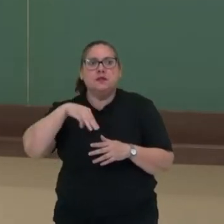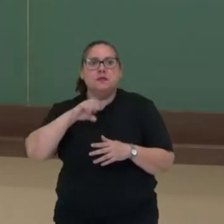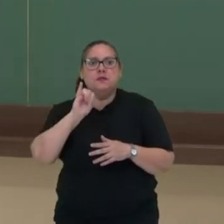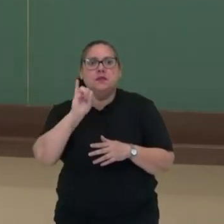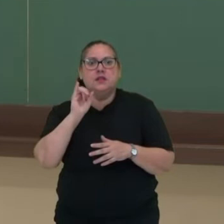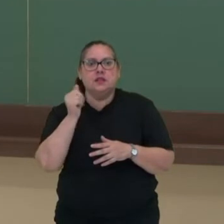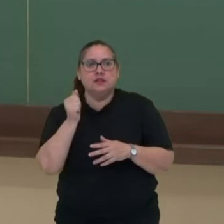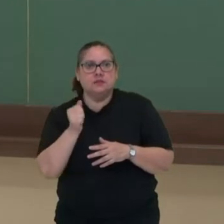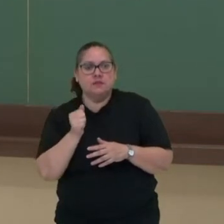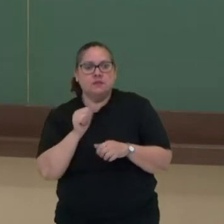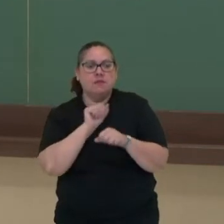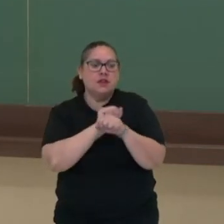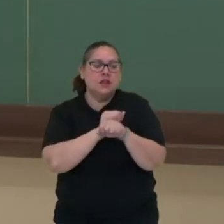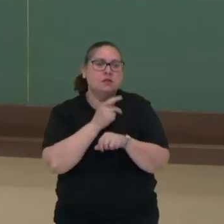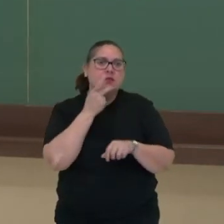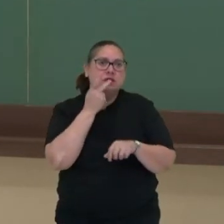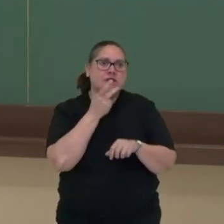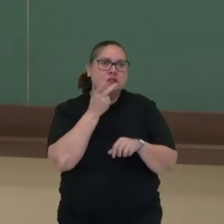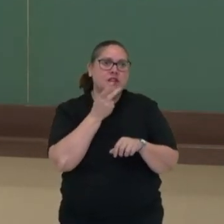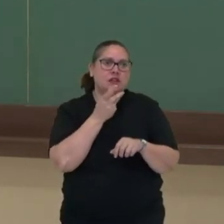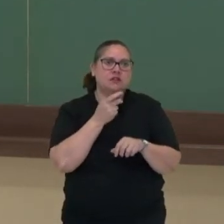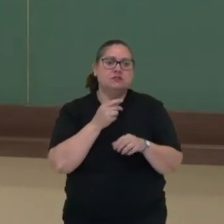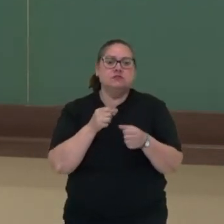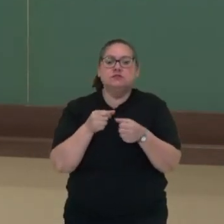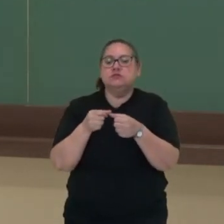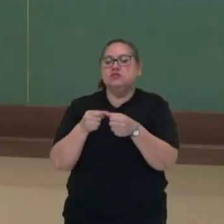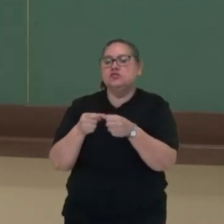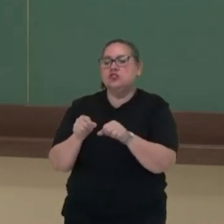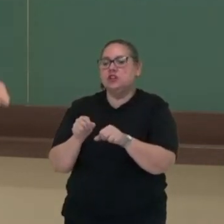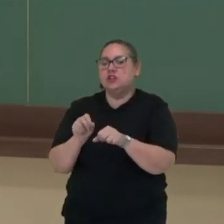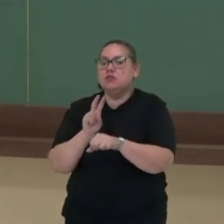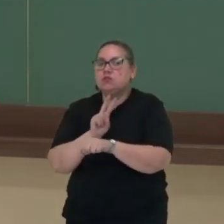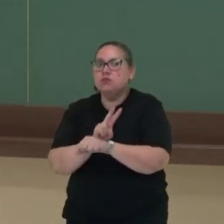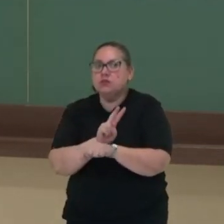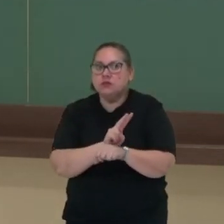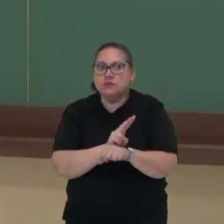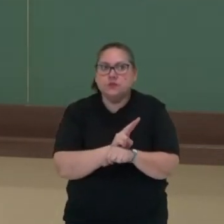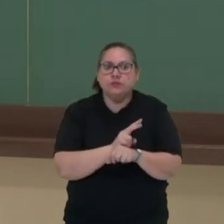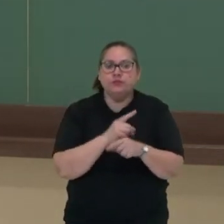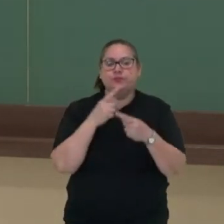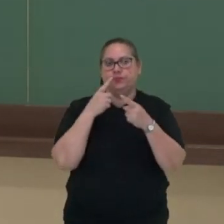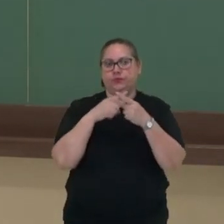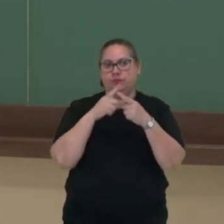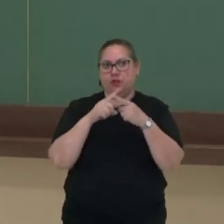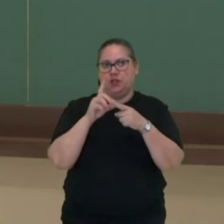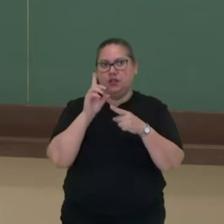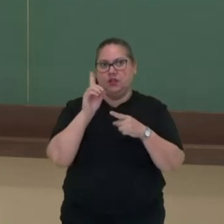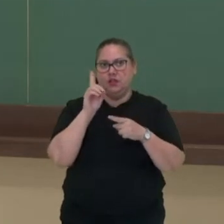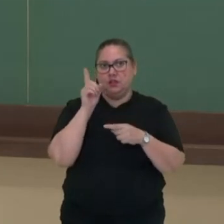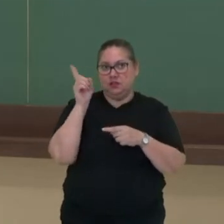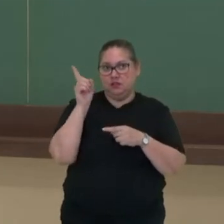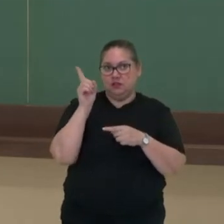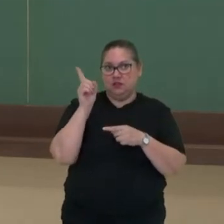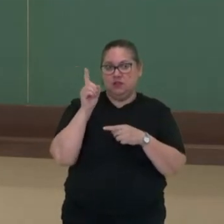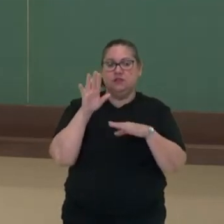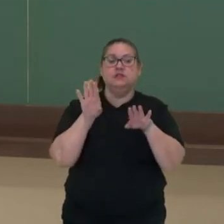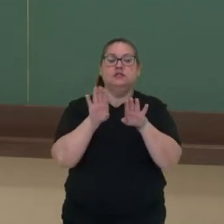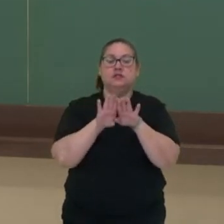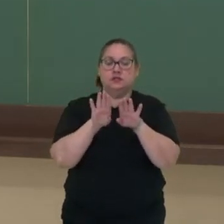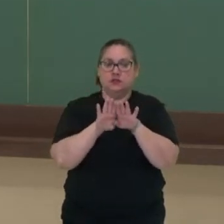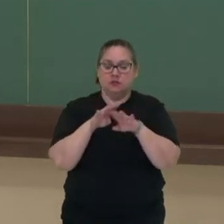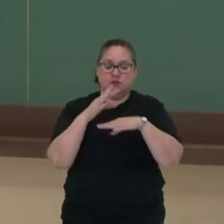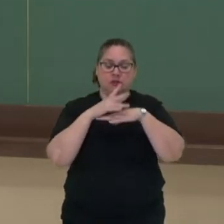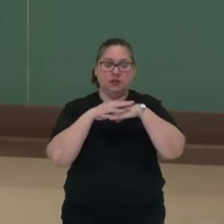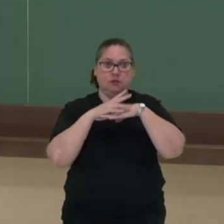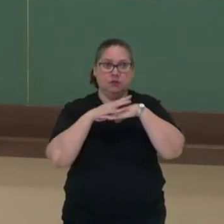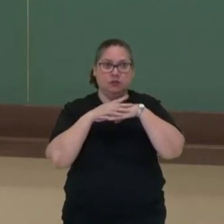da dengue, mas não podemos deixar de cuidar, porque a dengue também é uma